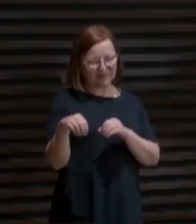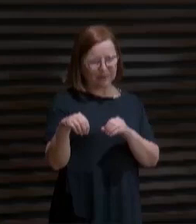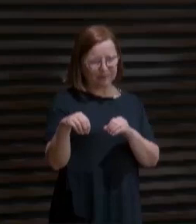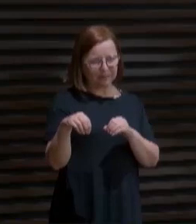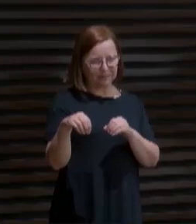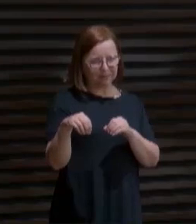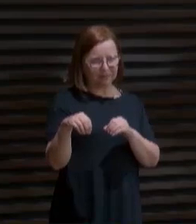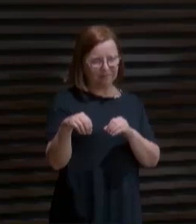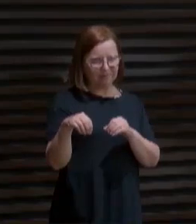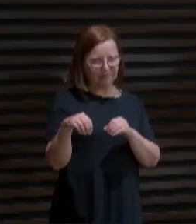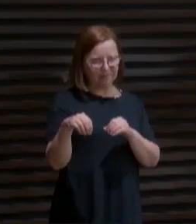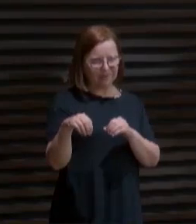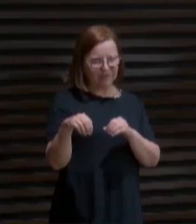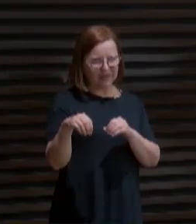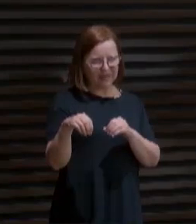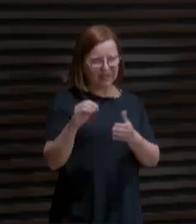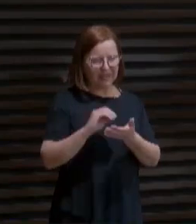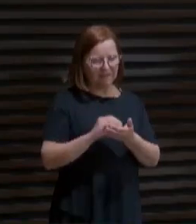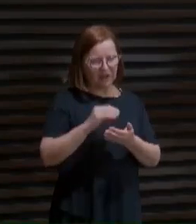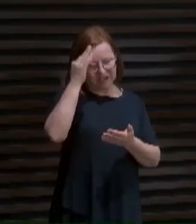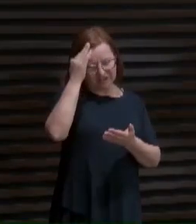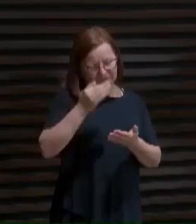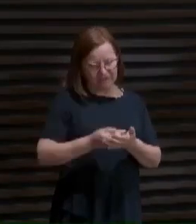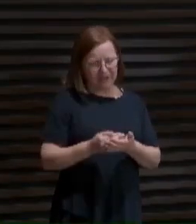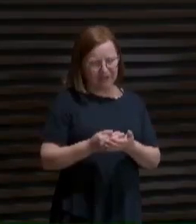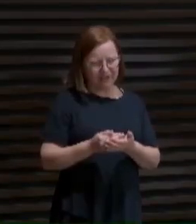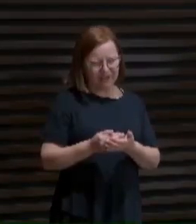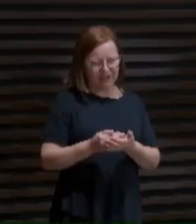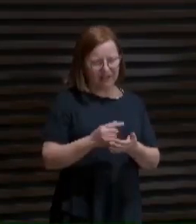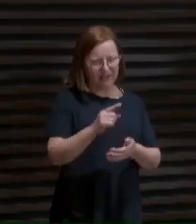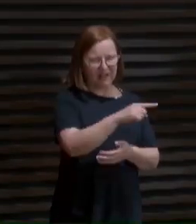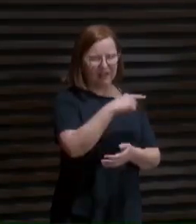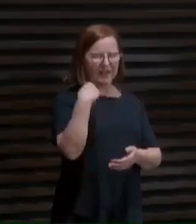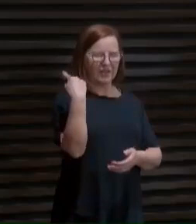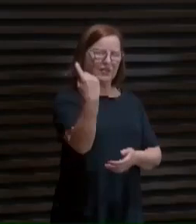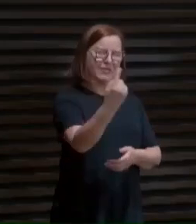do caminho da incredulidade para nos tornar